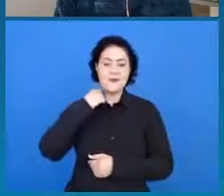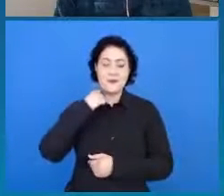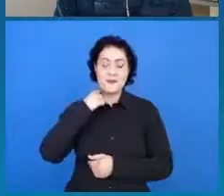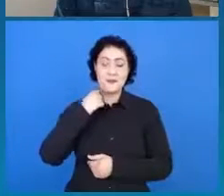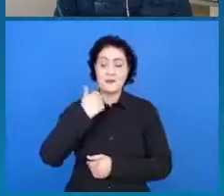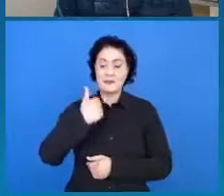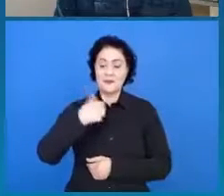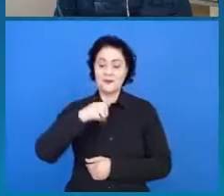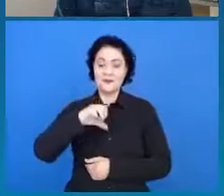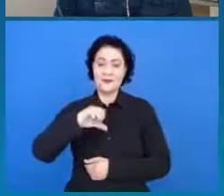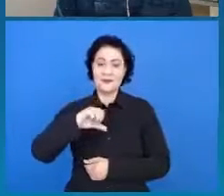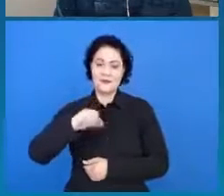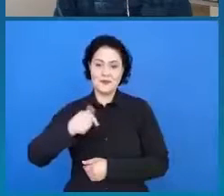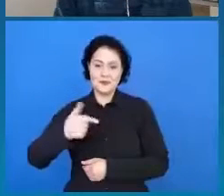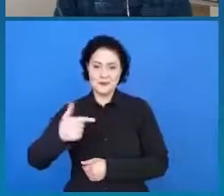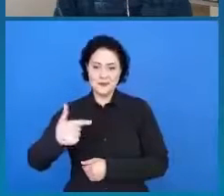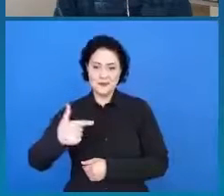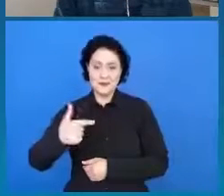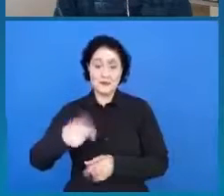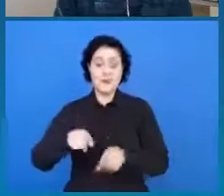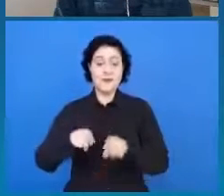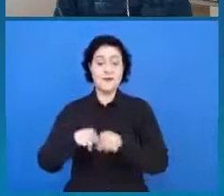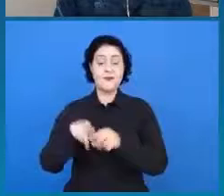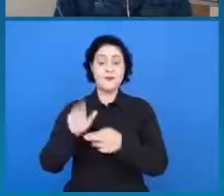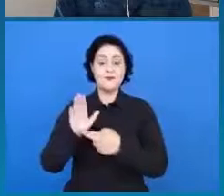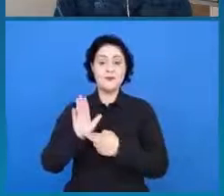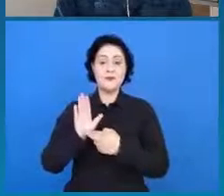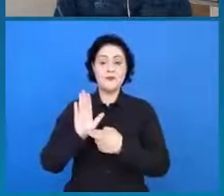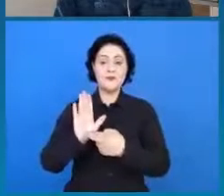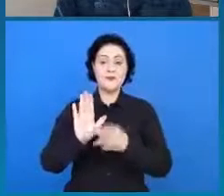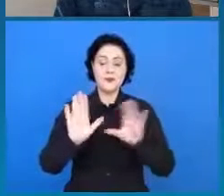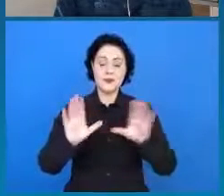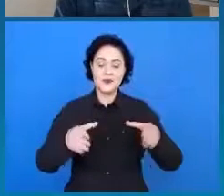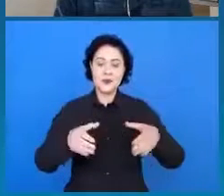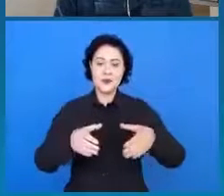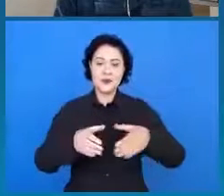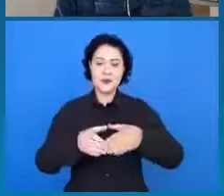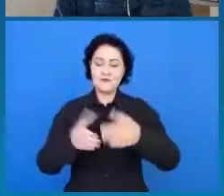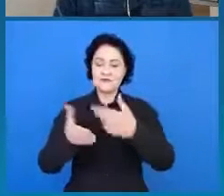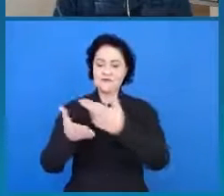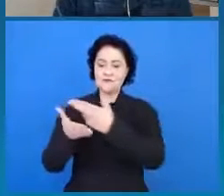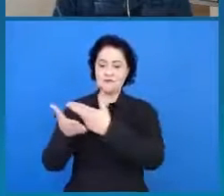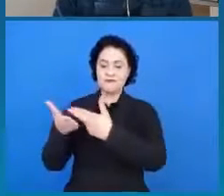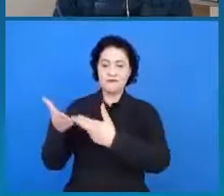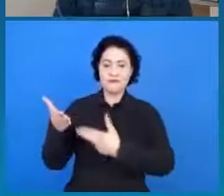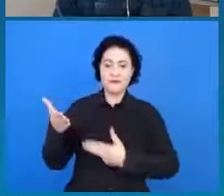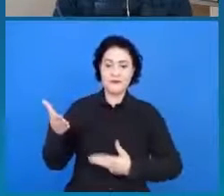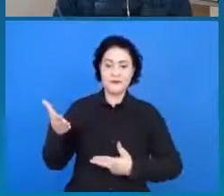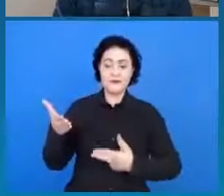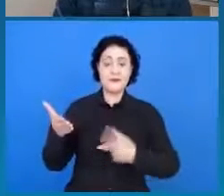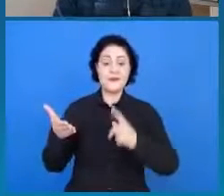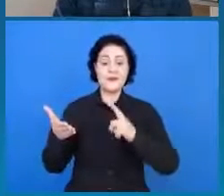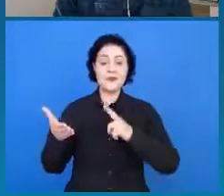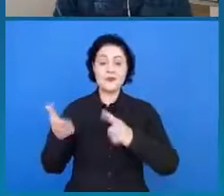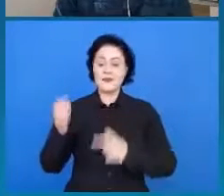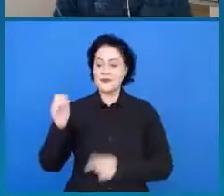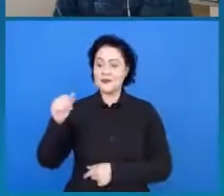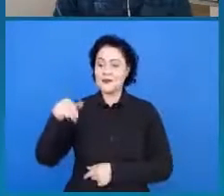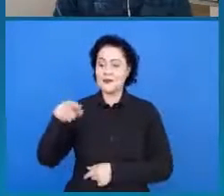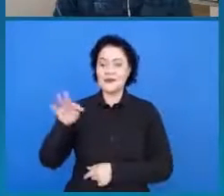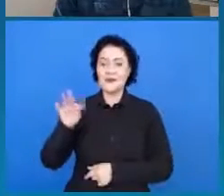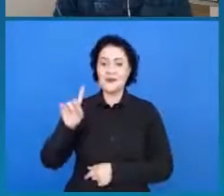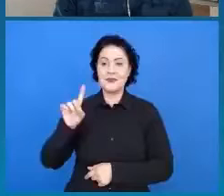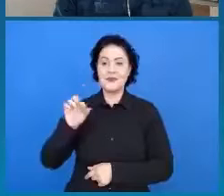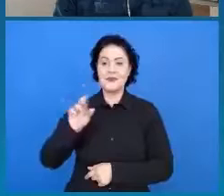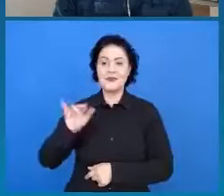de1992 representando a equipe de redatores temos aqui Andrey